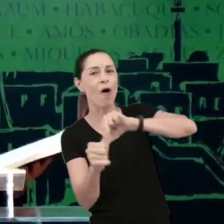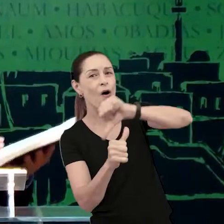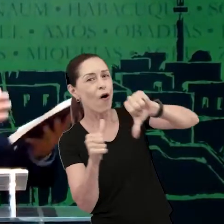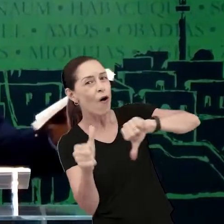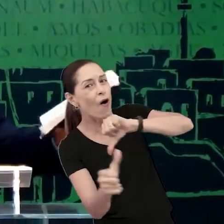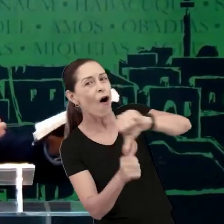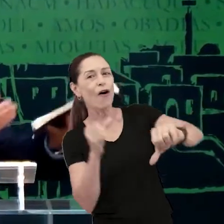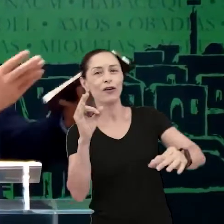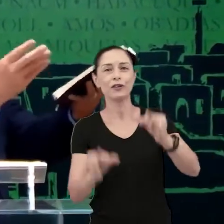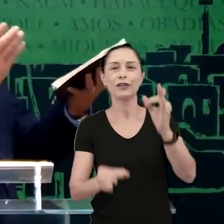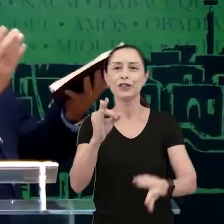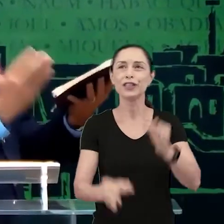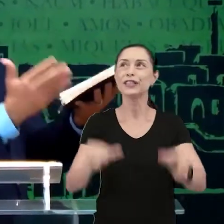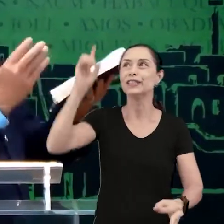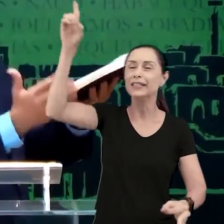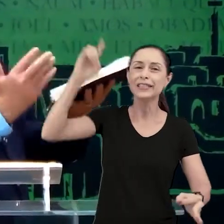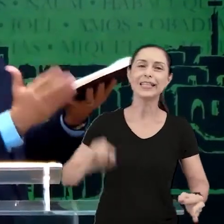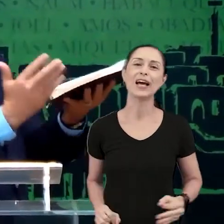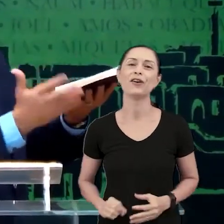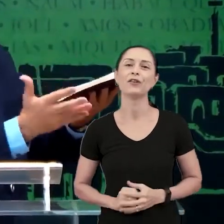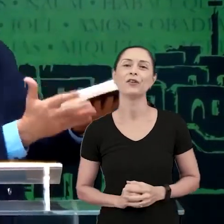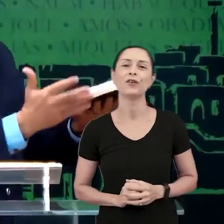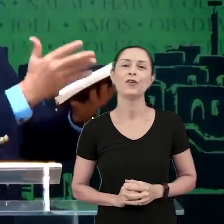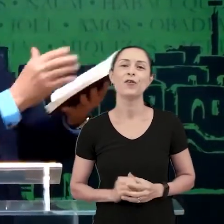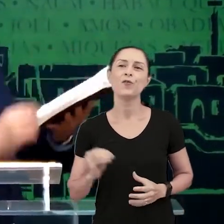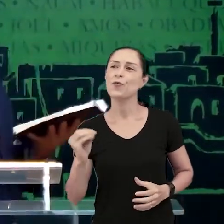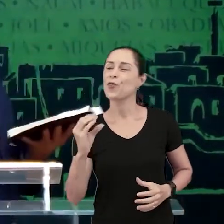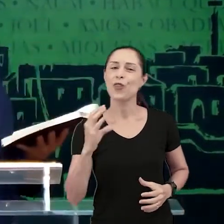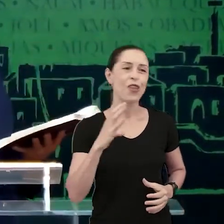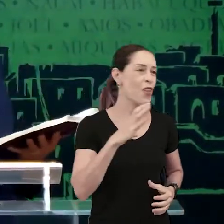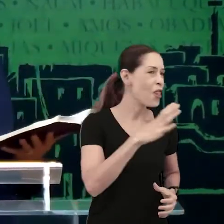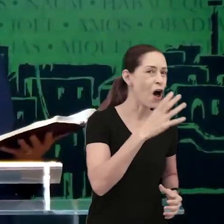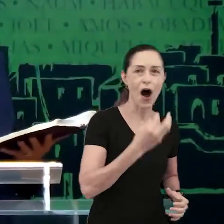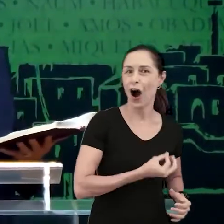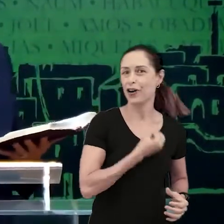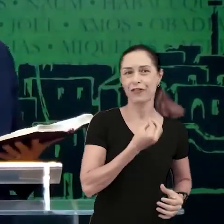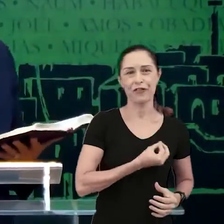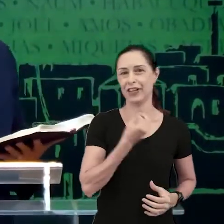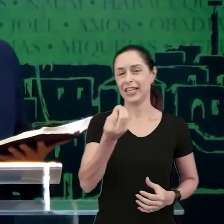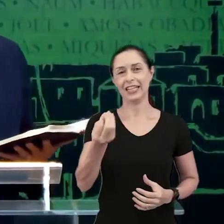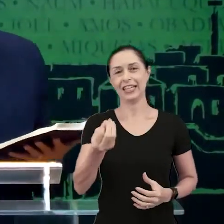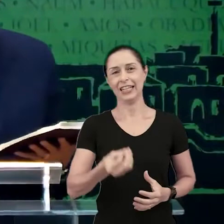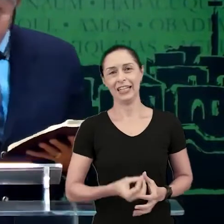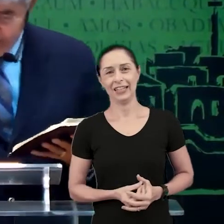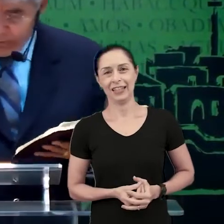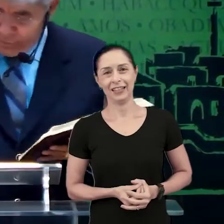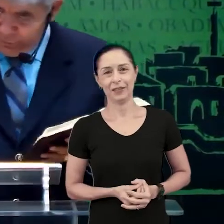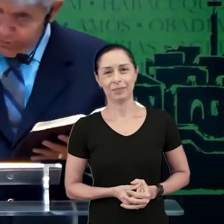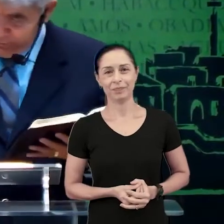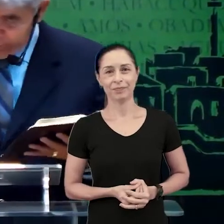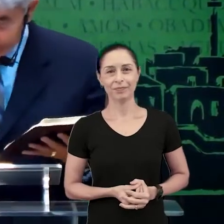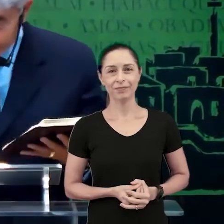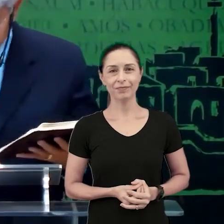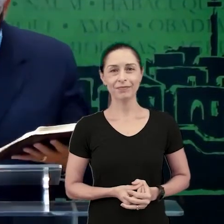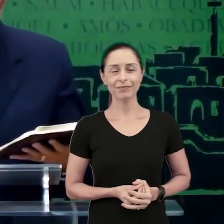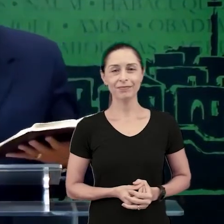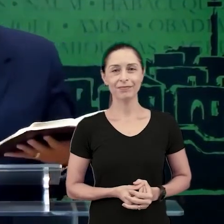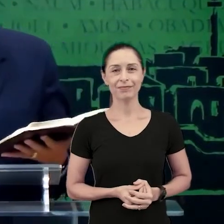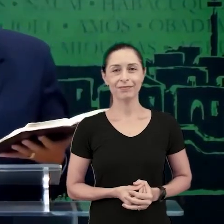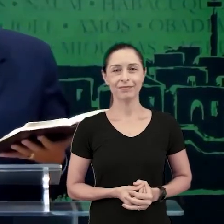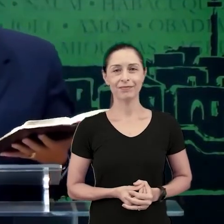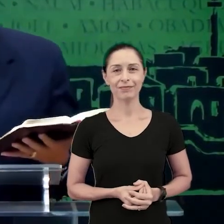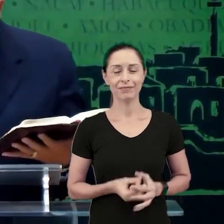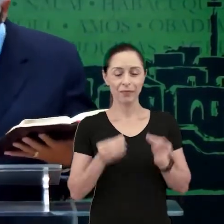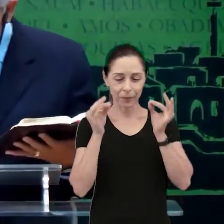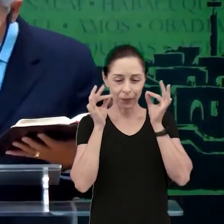com a sua justiça, eu vou ser restaurado por Deus. Mas uma coisa me chama a atenção aqui, meus irmãos, prestem bem